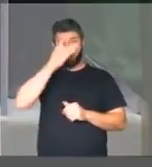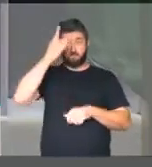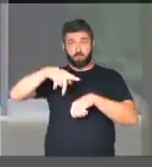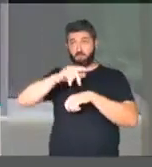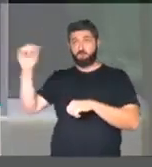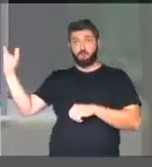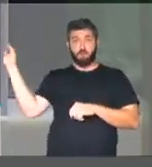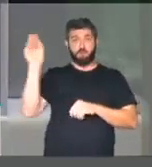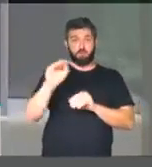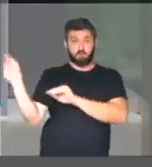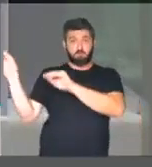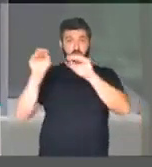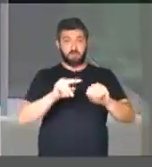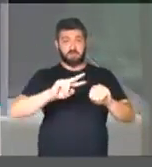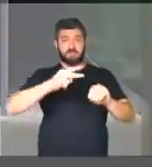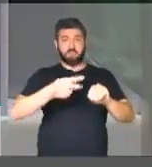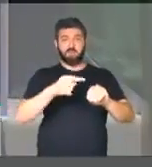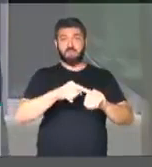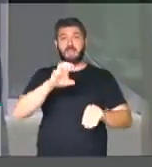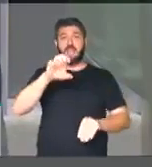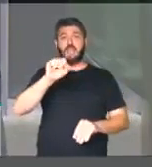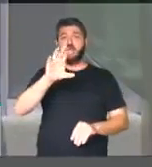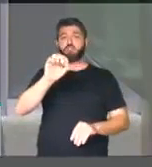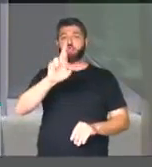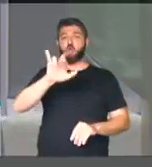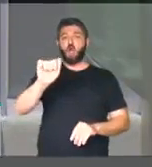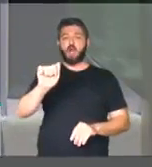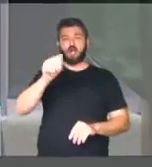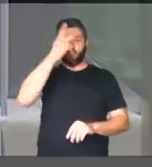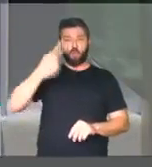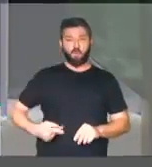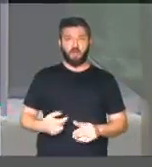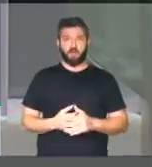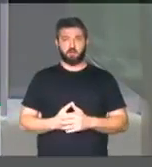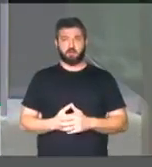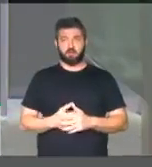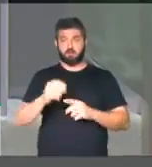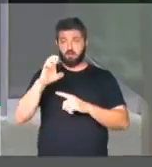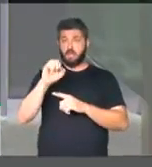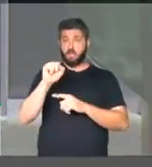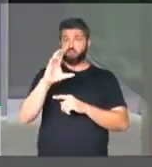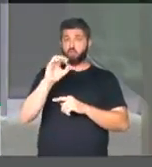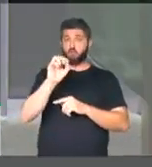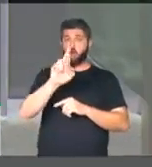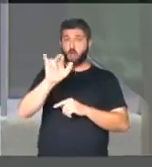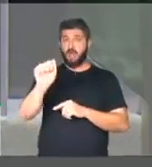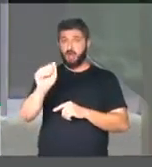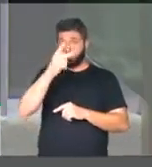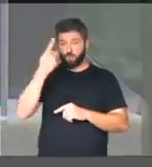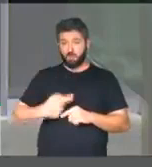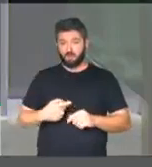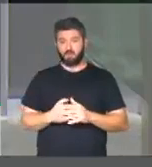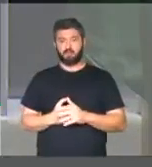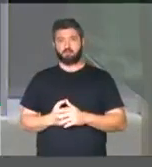imigrantes representam a escória da humanidade. A escória da humanidade.